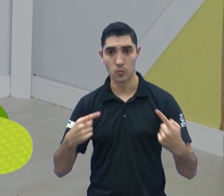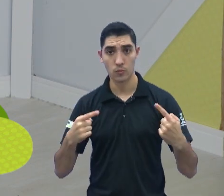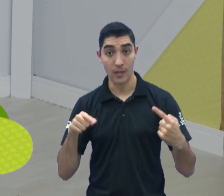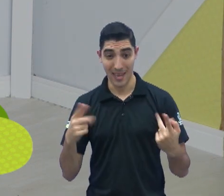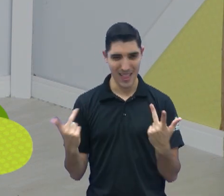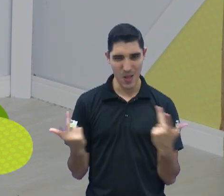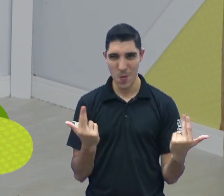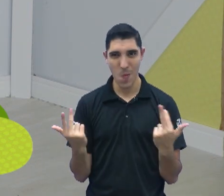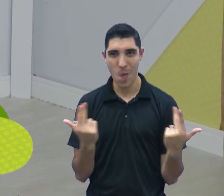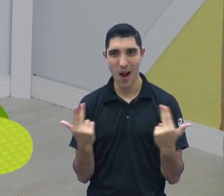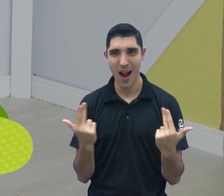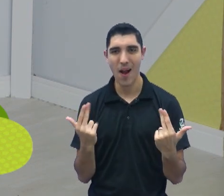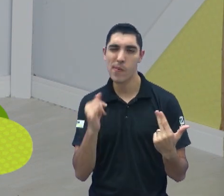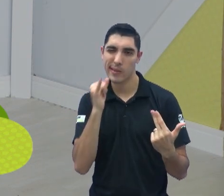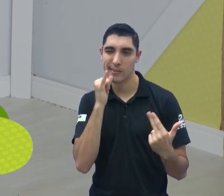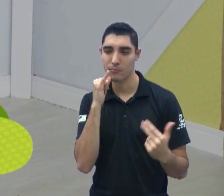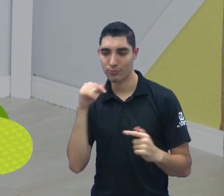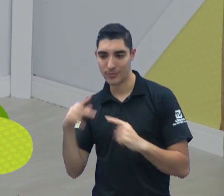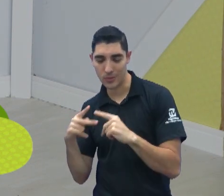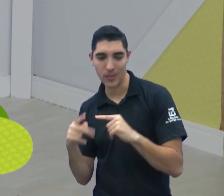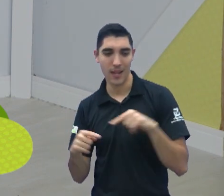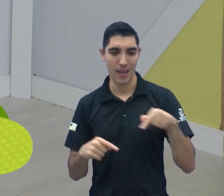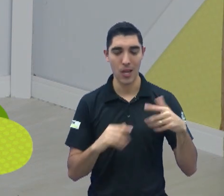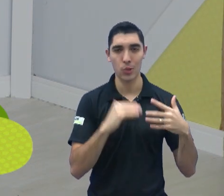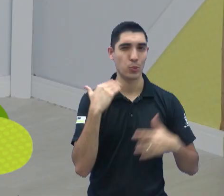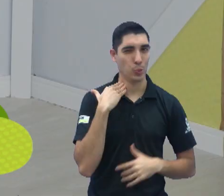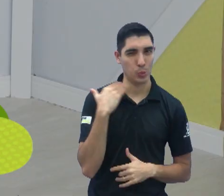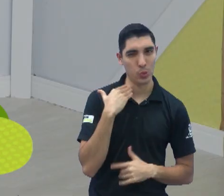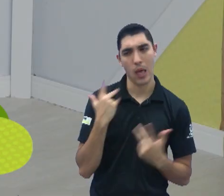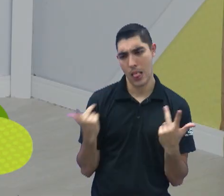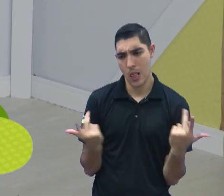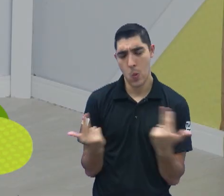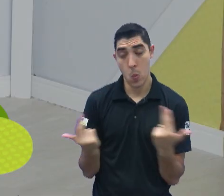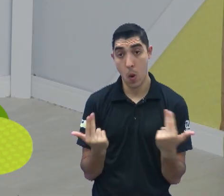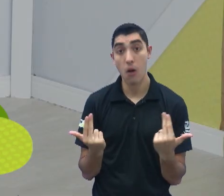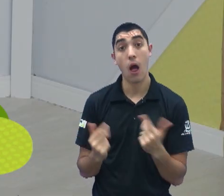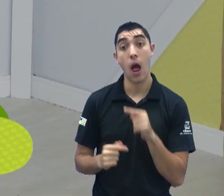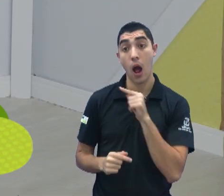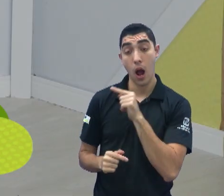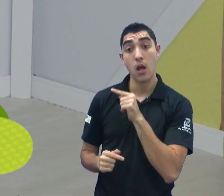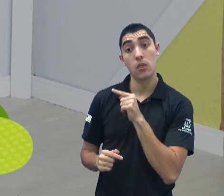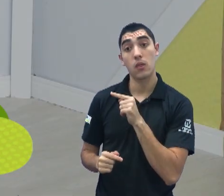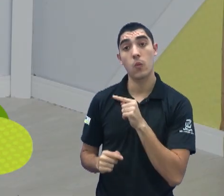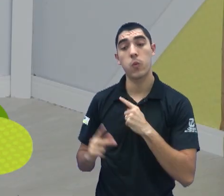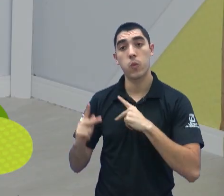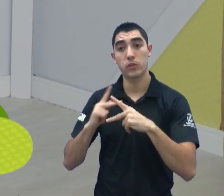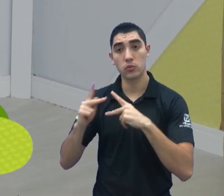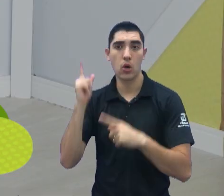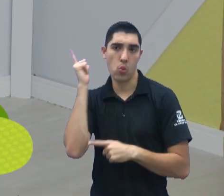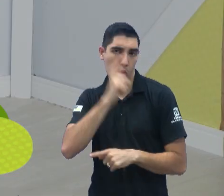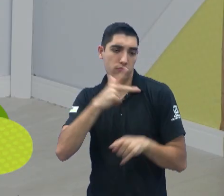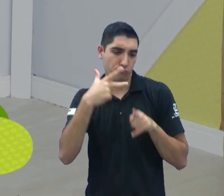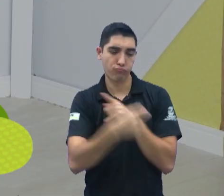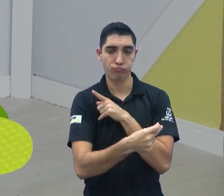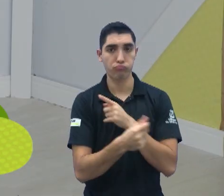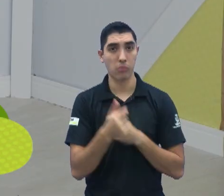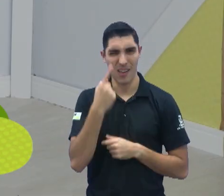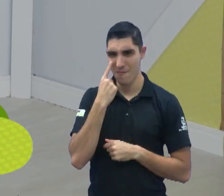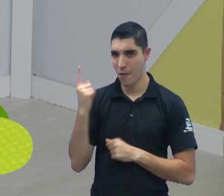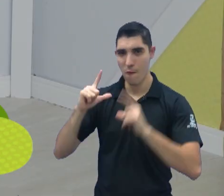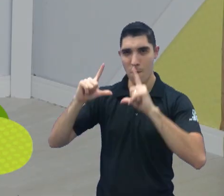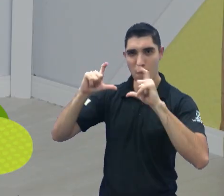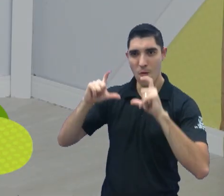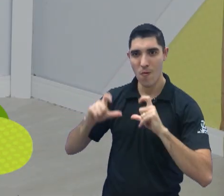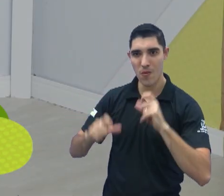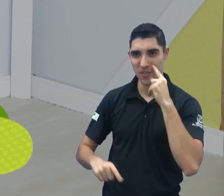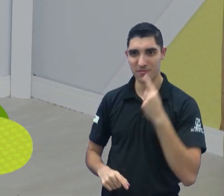de baixo, parte intermediária da tabela, foi lá e fez o resultado. Você está vendo as fotos aí do jogo. Realmente, acho que tira um